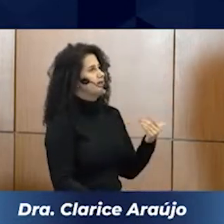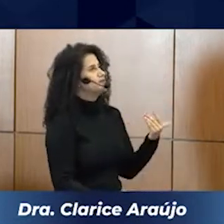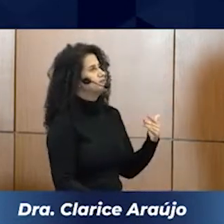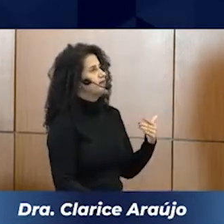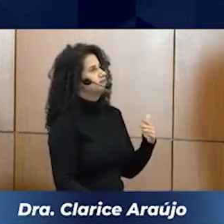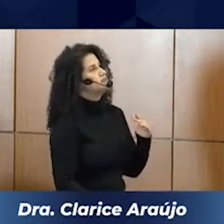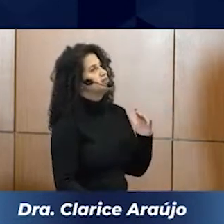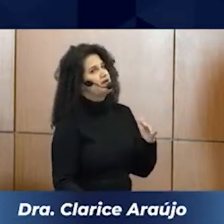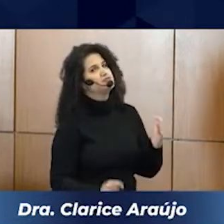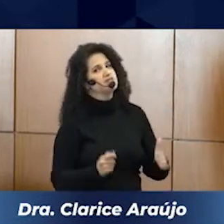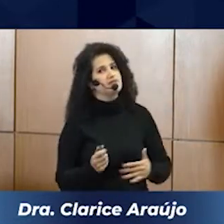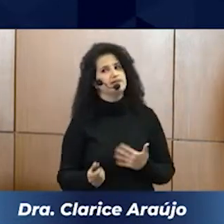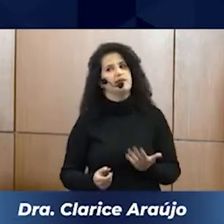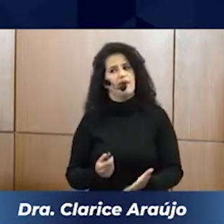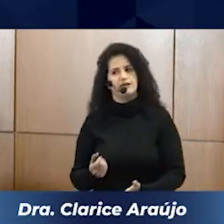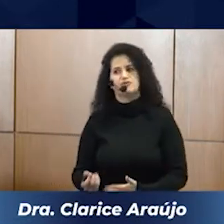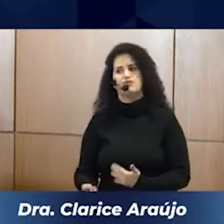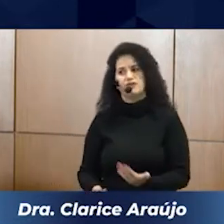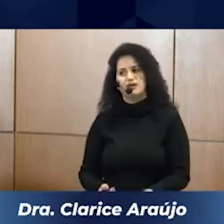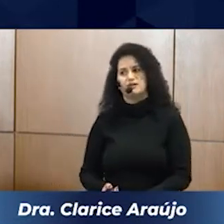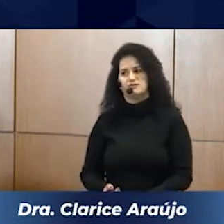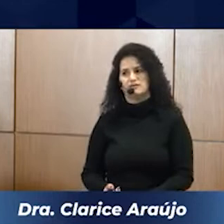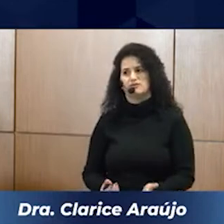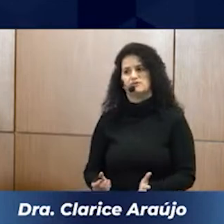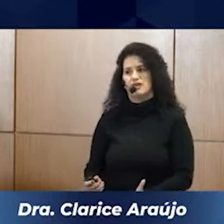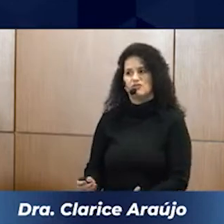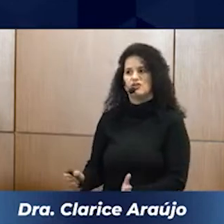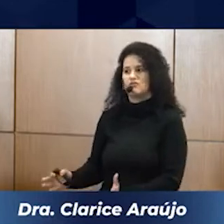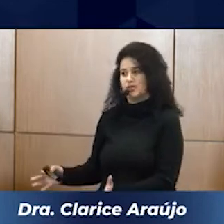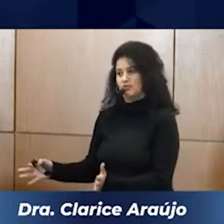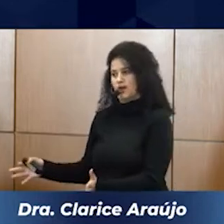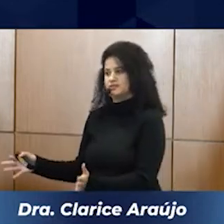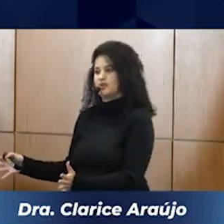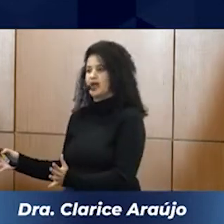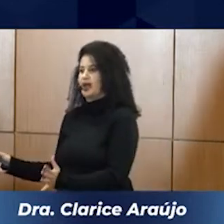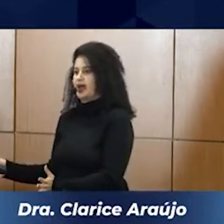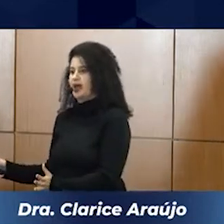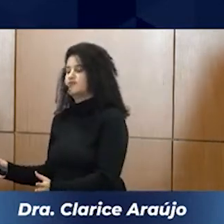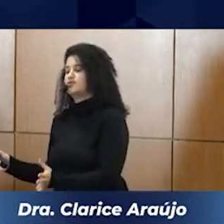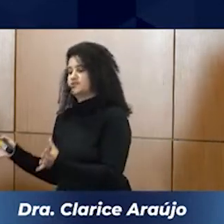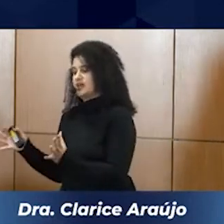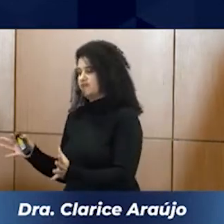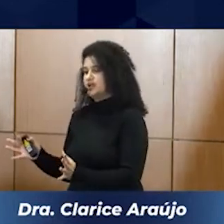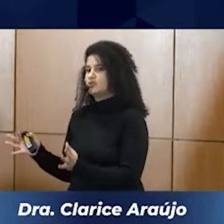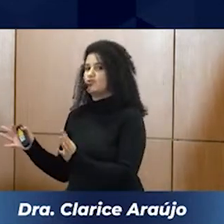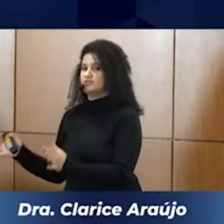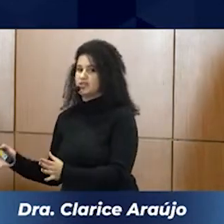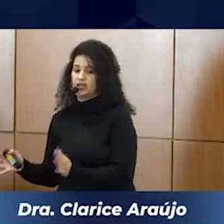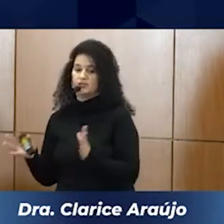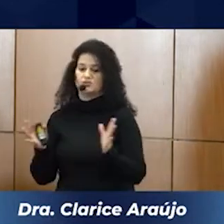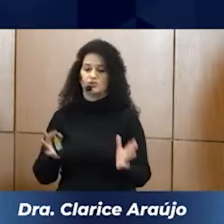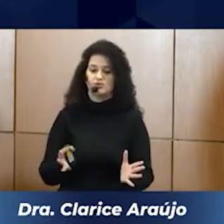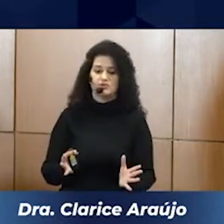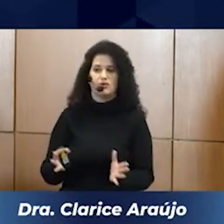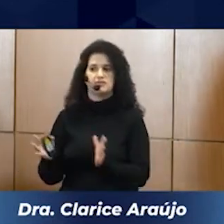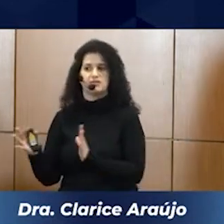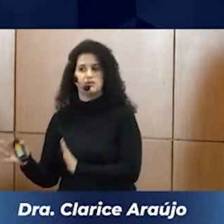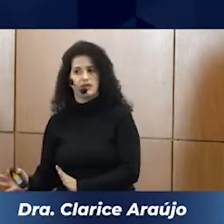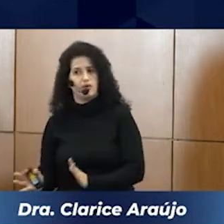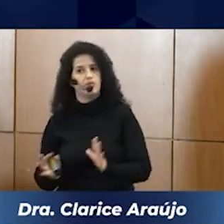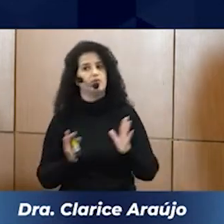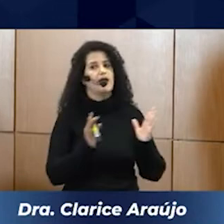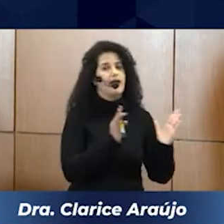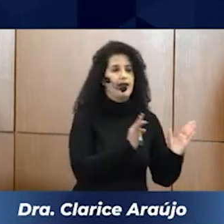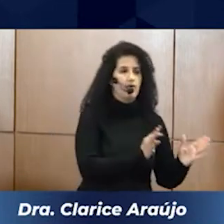se tem resultado similar, você vai ter mais confiança. Então, se tem gente indo mais para cá, você avaliou, você analisou a sua